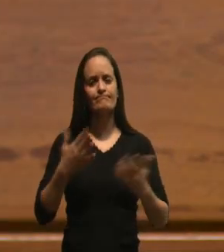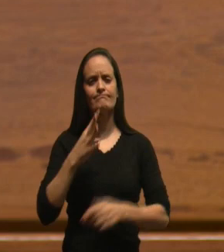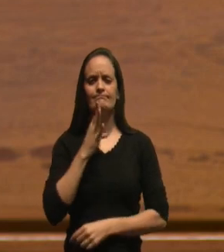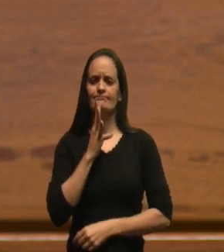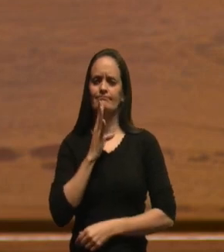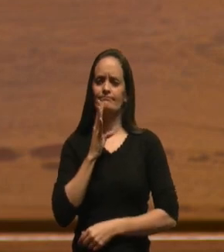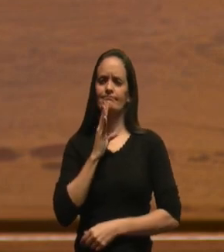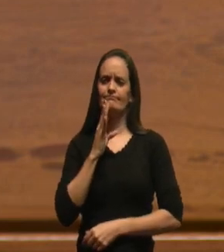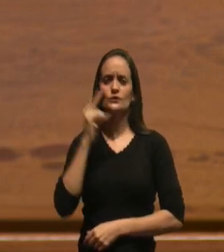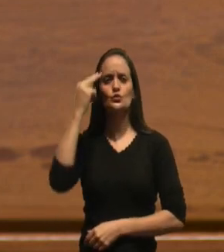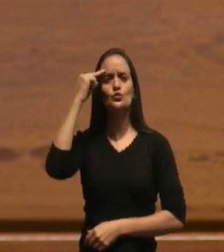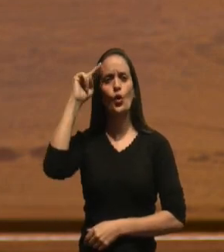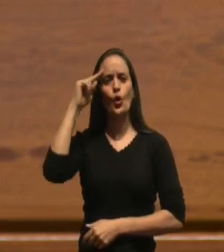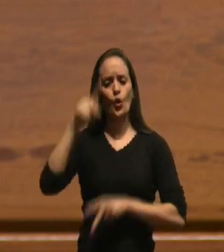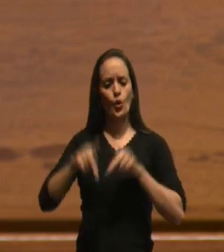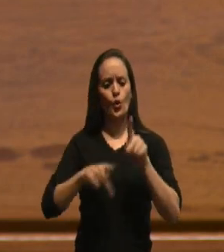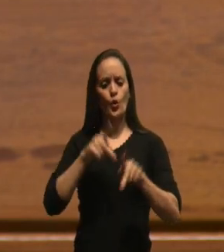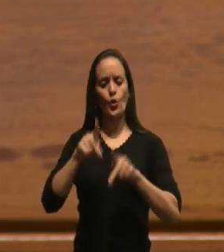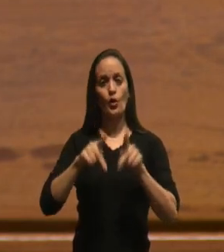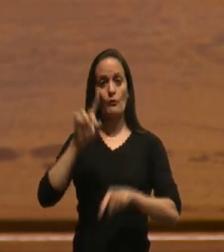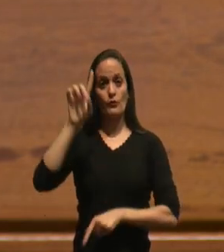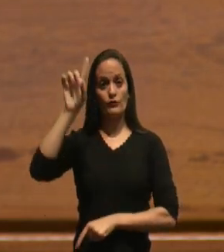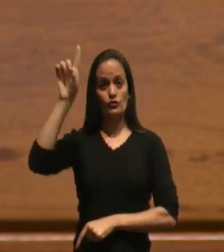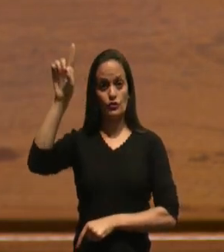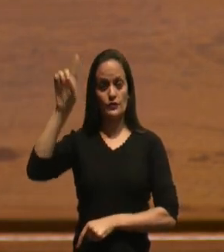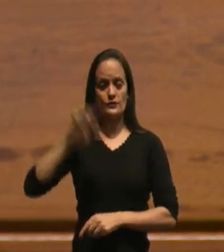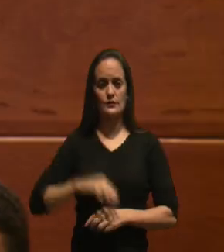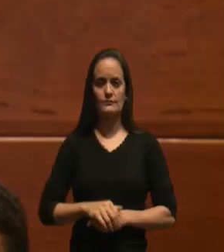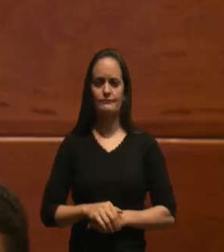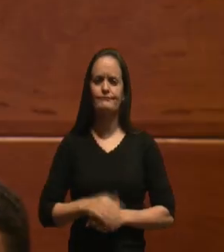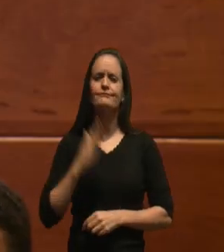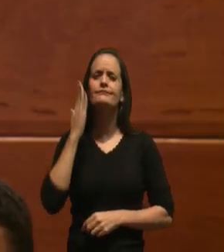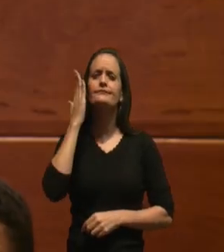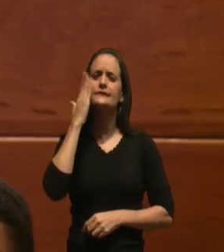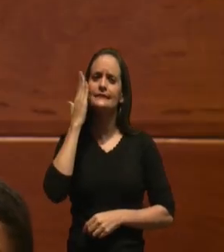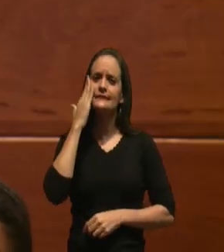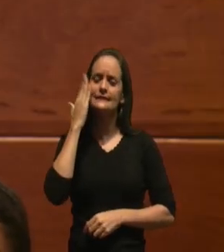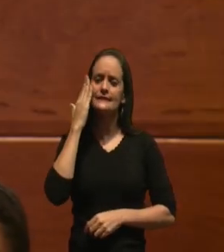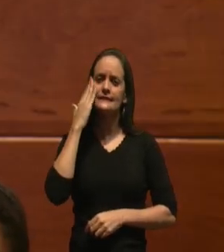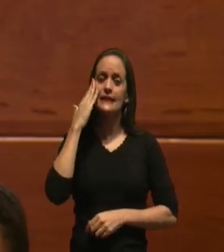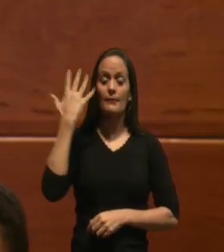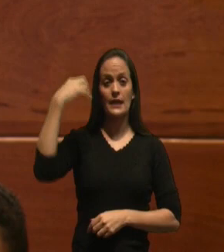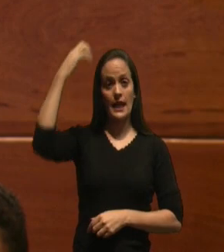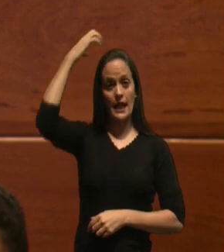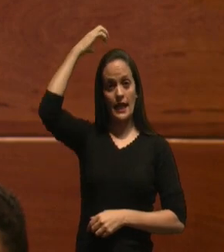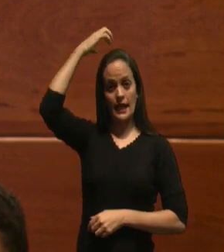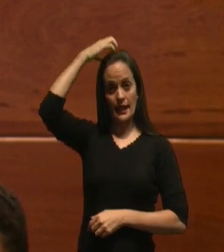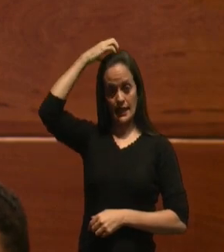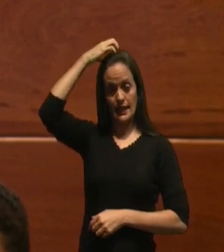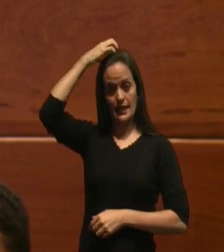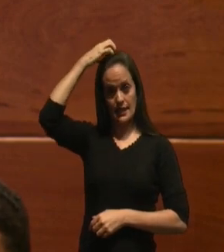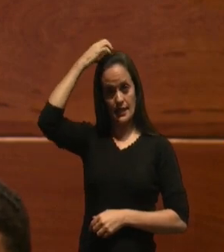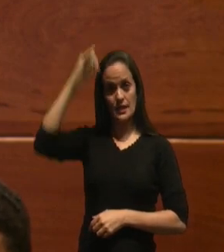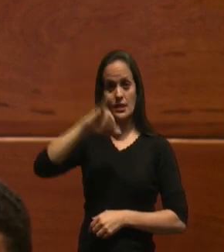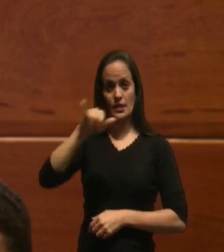Deus, meus irmãos. Nós sabemos que este rei Josafá, que reinou